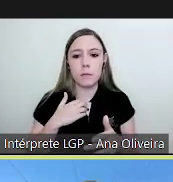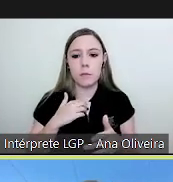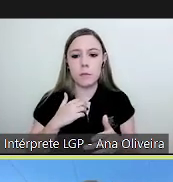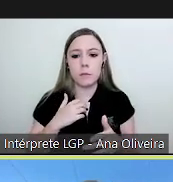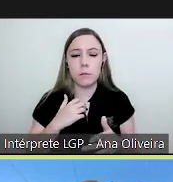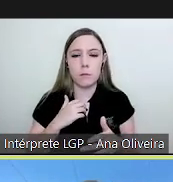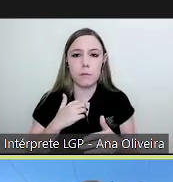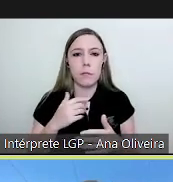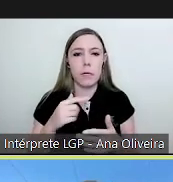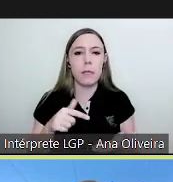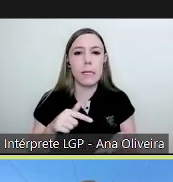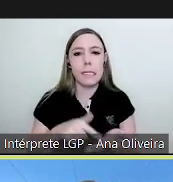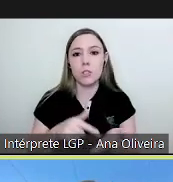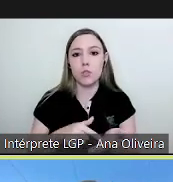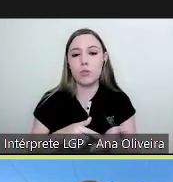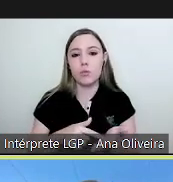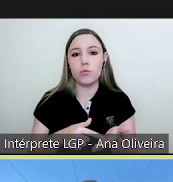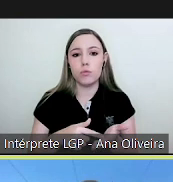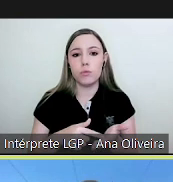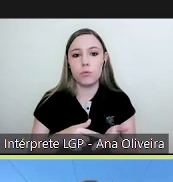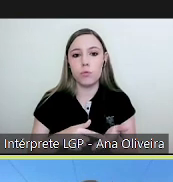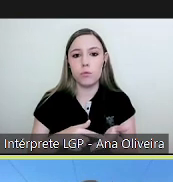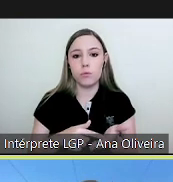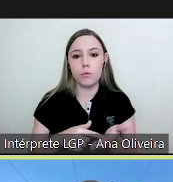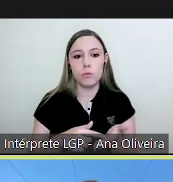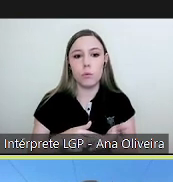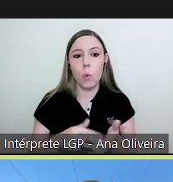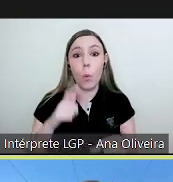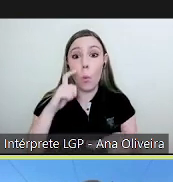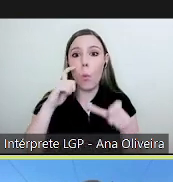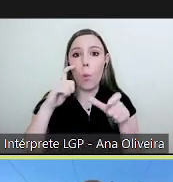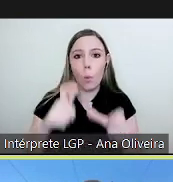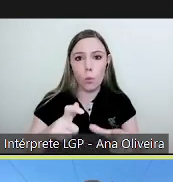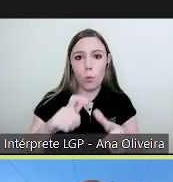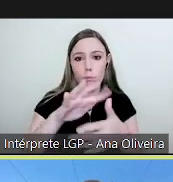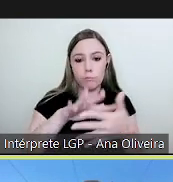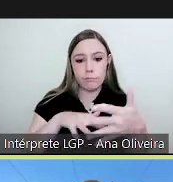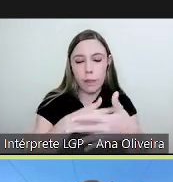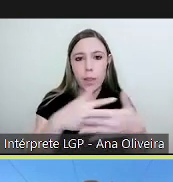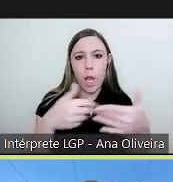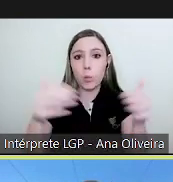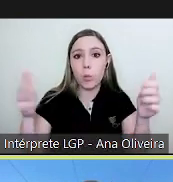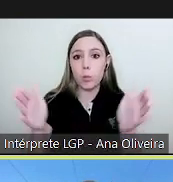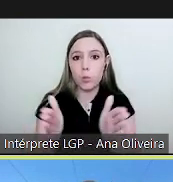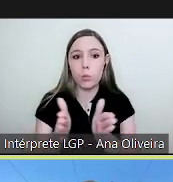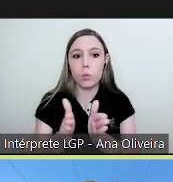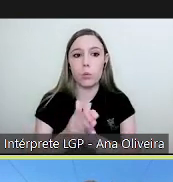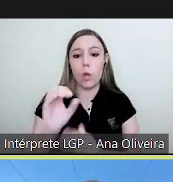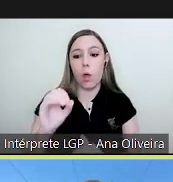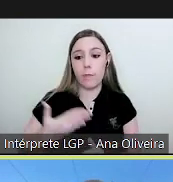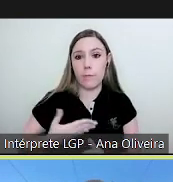exige um mapeamento de todos os ODS e das metas que lhe estão subjacentes